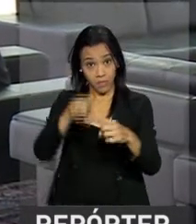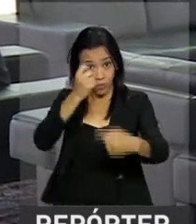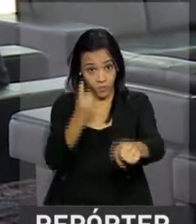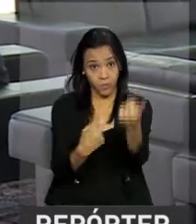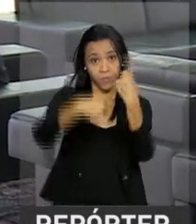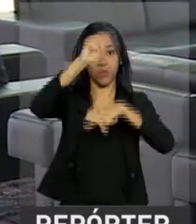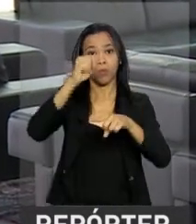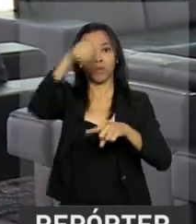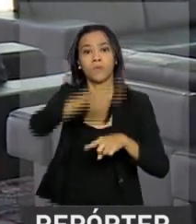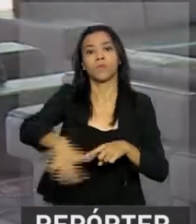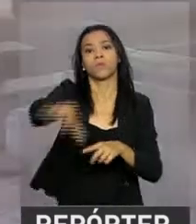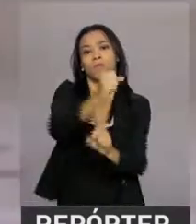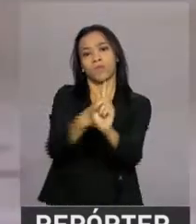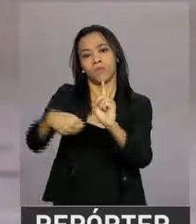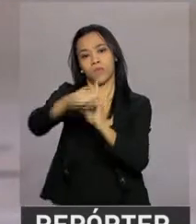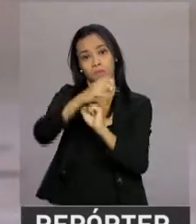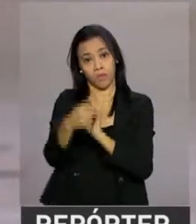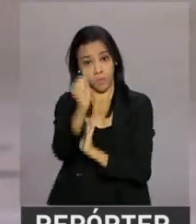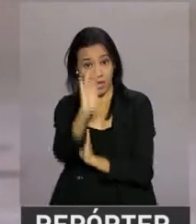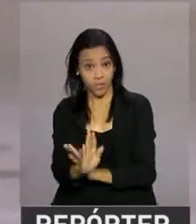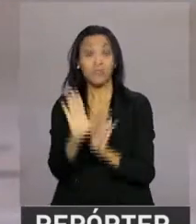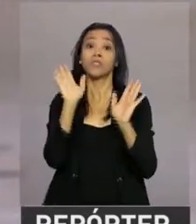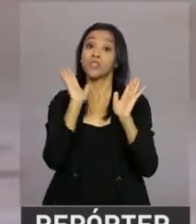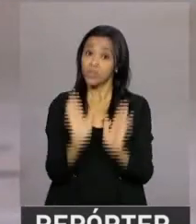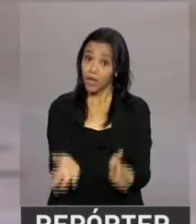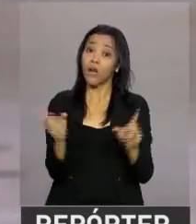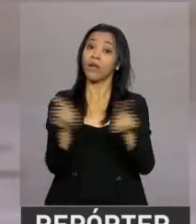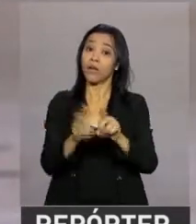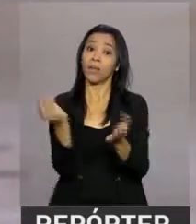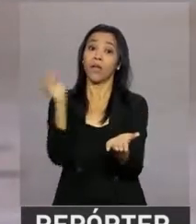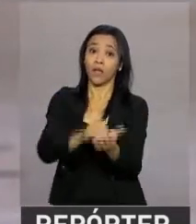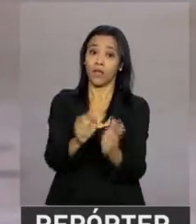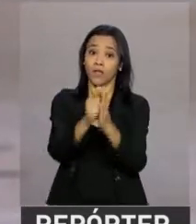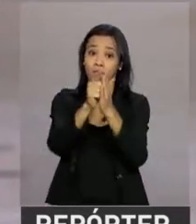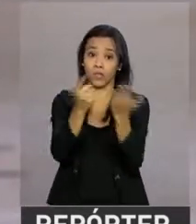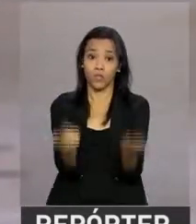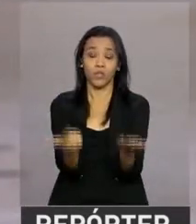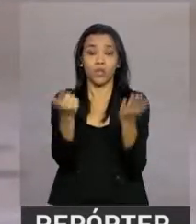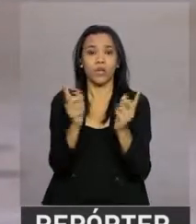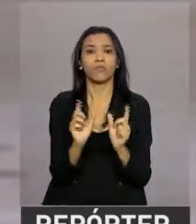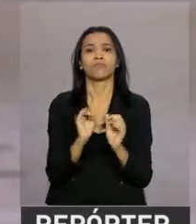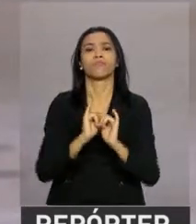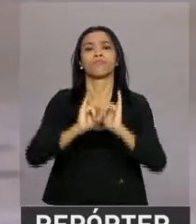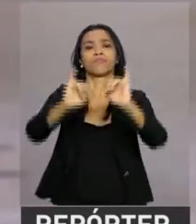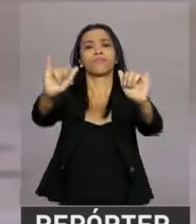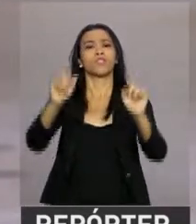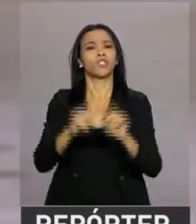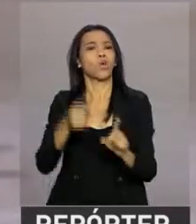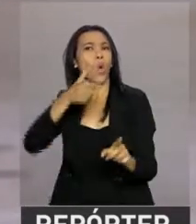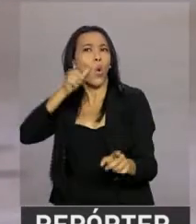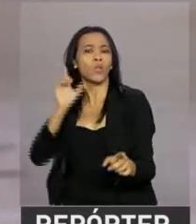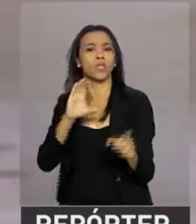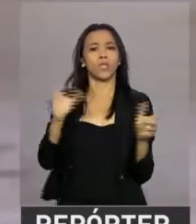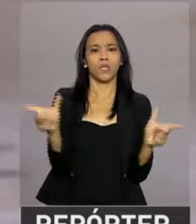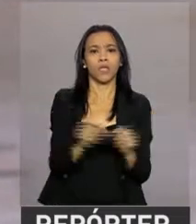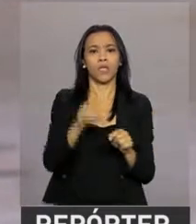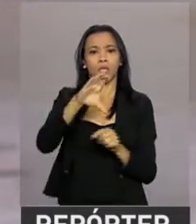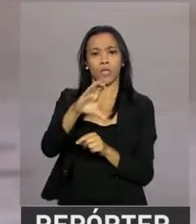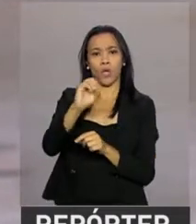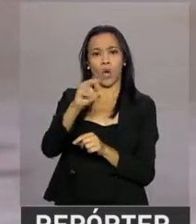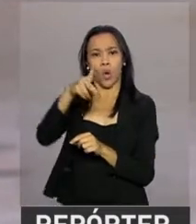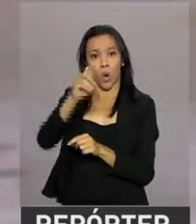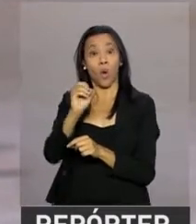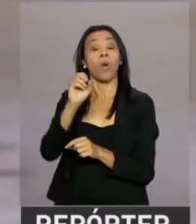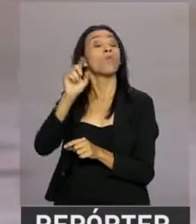social do Brasil. E foi publicado no Diário Oficial de hoje a decisão do Copom de ontem de manter a taxa básica